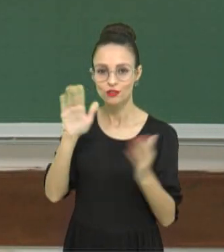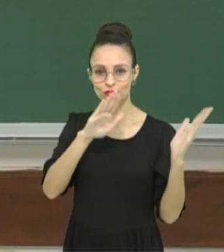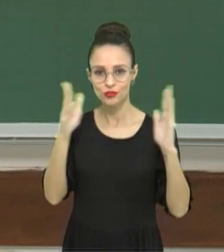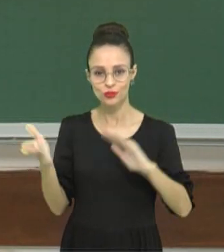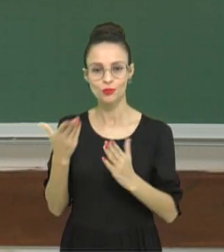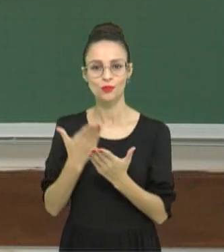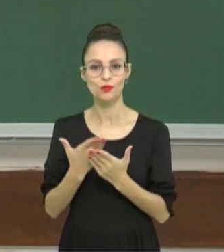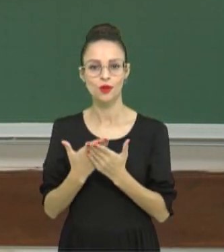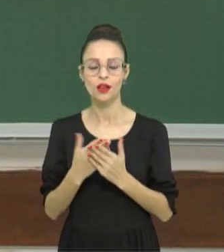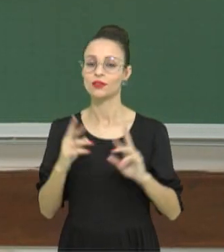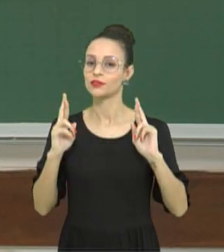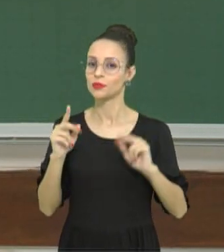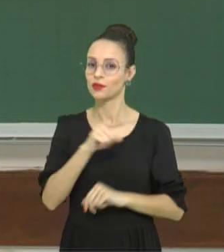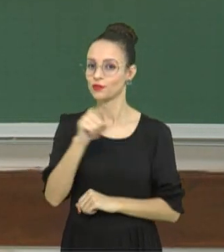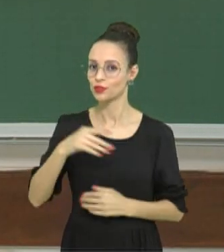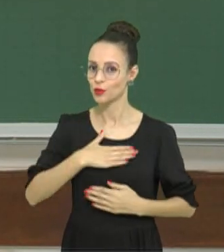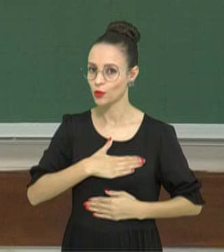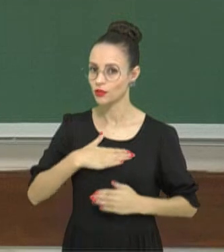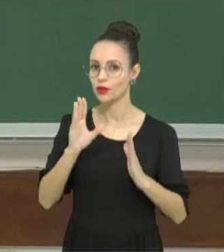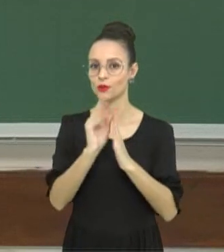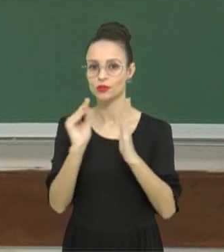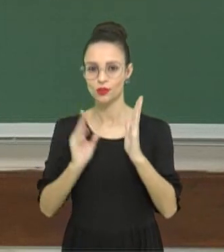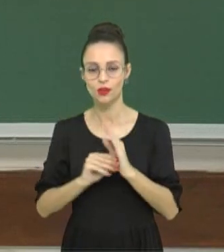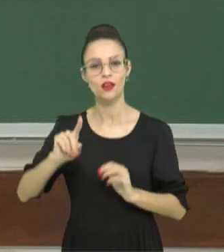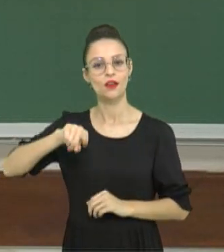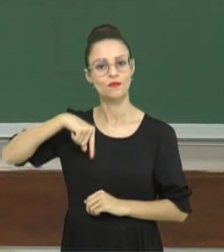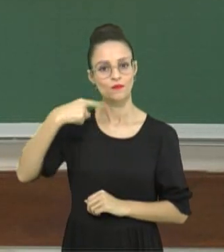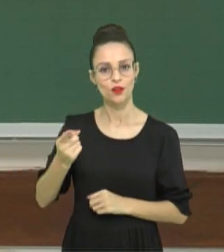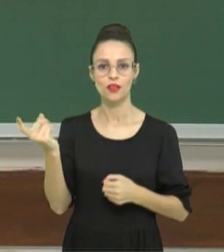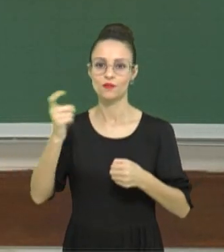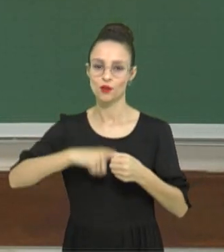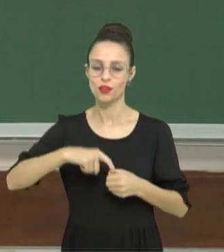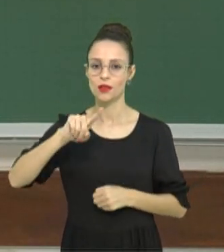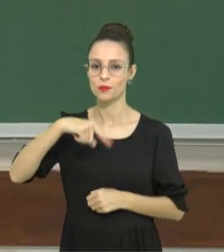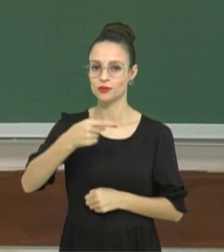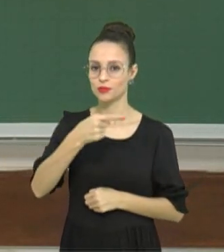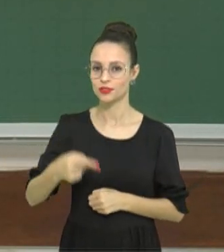final. Espero que tenham gostado do conteúdo e a gente retorne na próxima semana